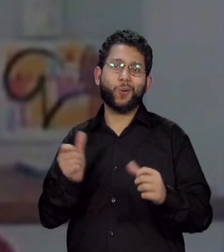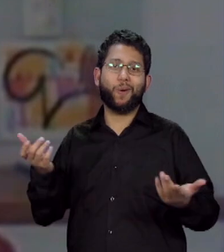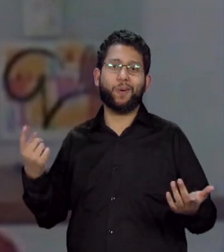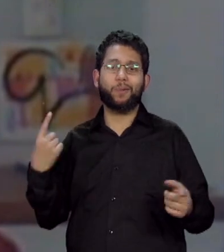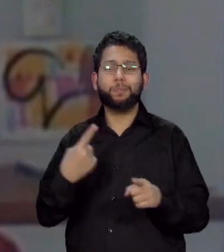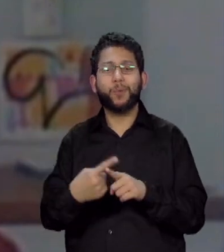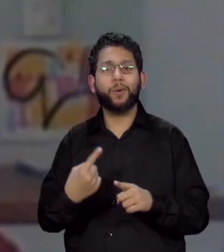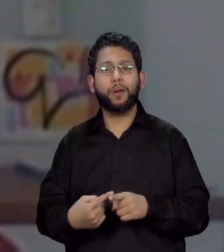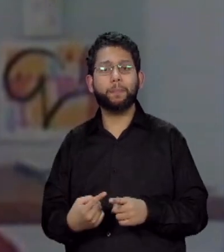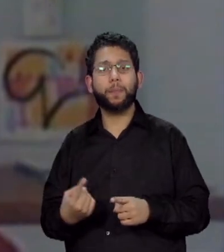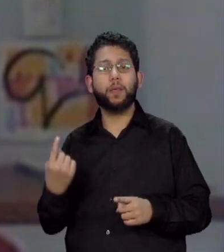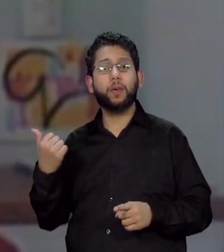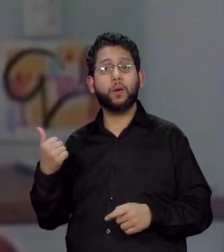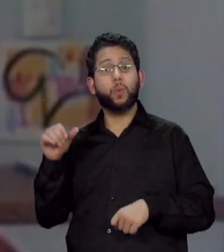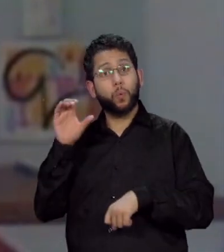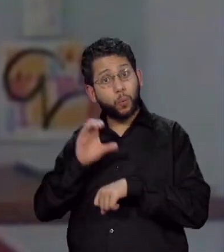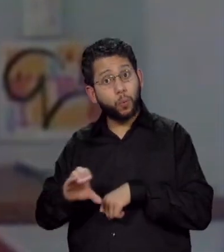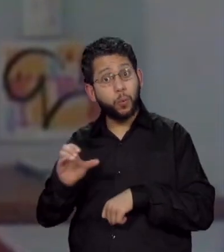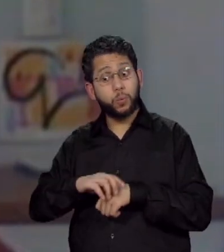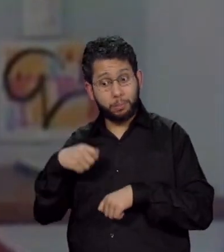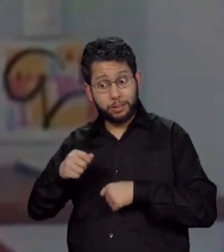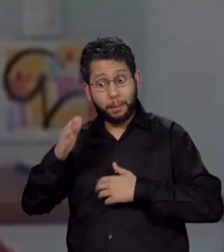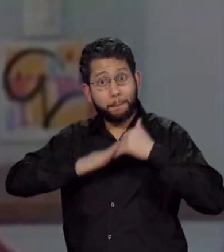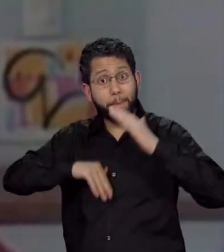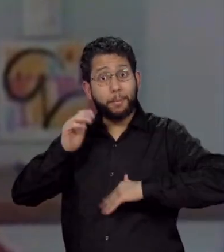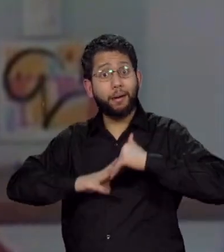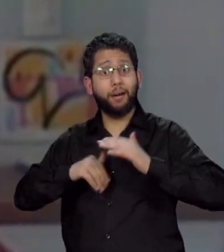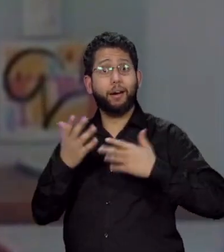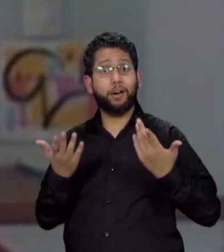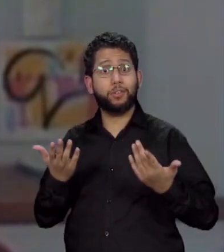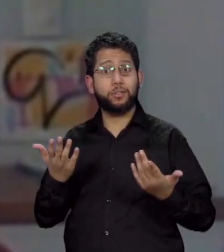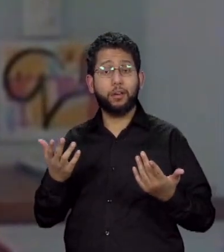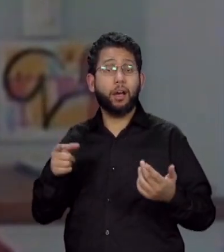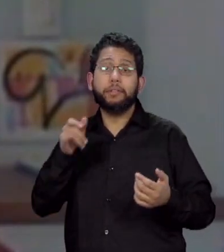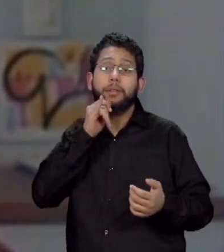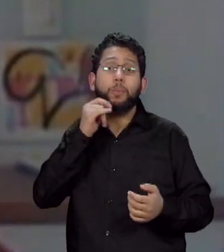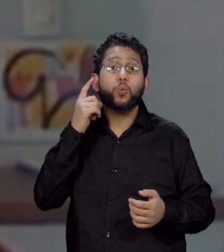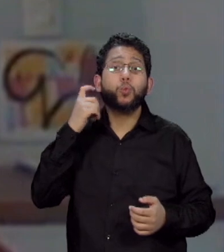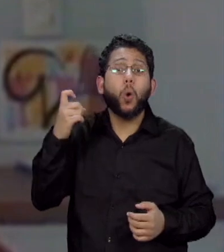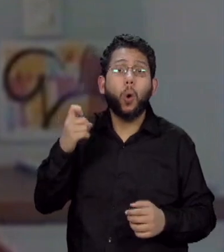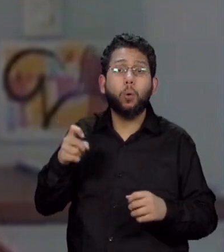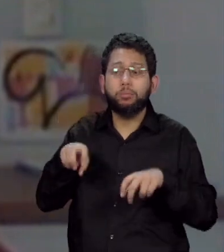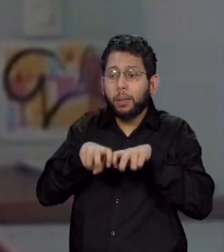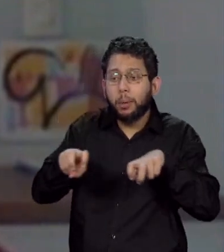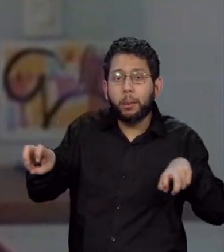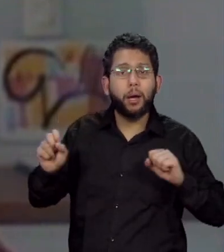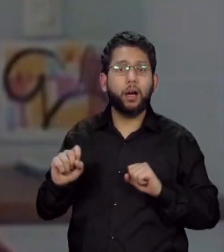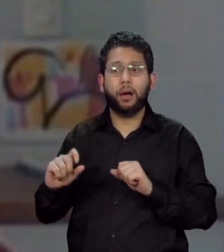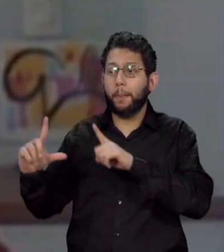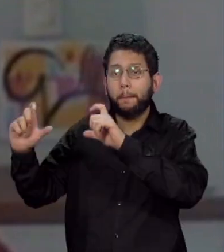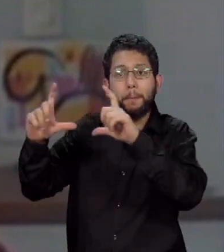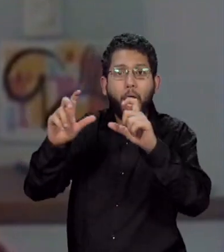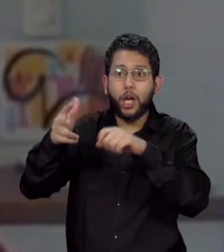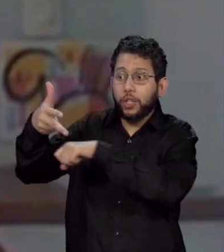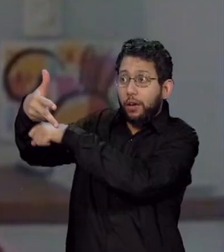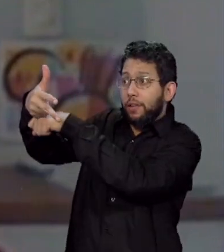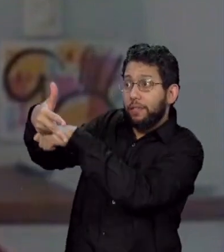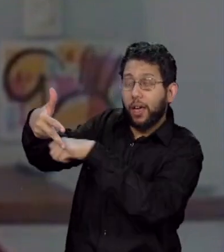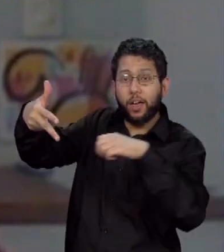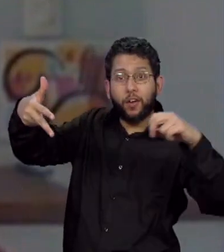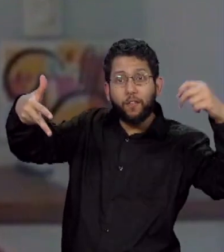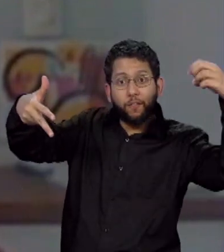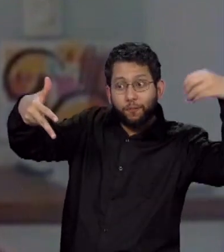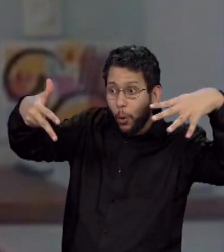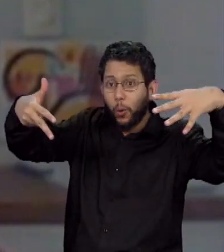3,45% correspondem a curso à distância. Práticas específicas na área de som, na área de imagem, né, que inclui